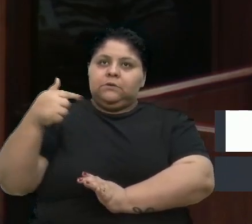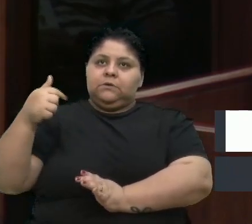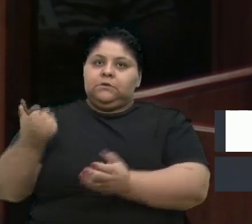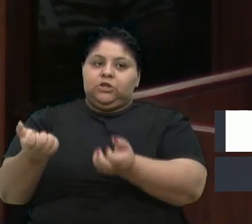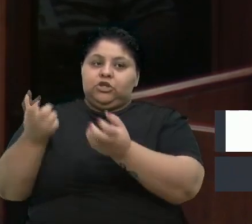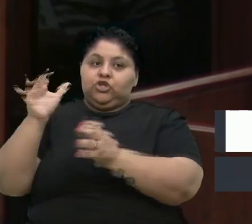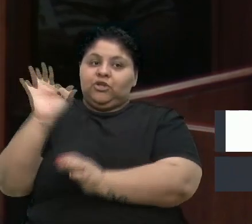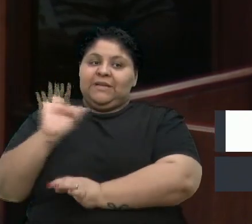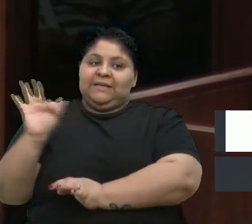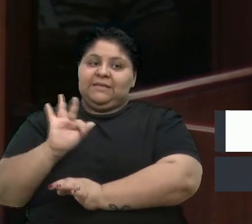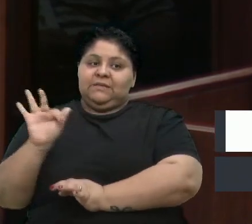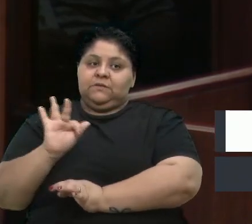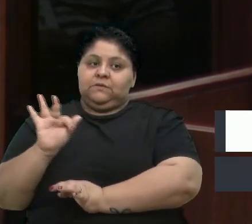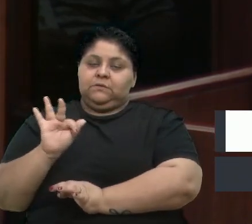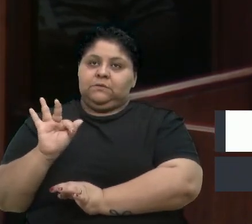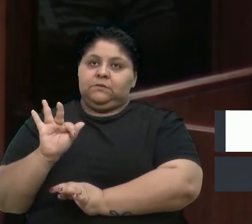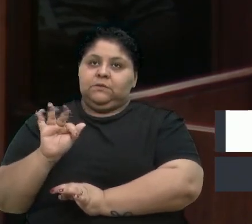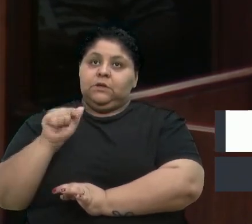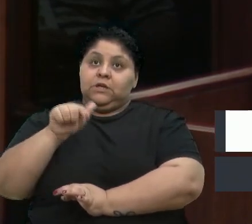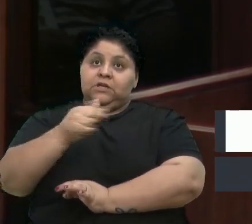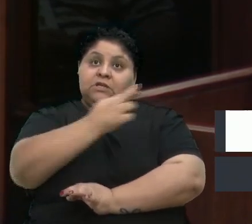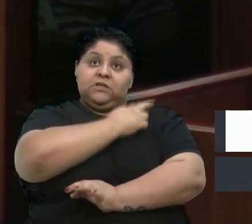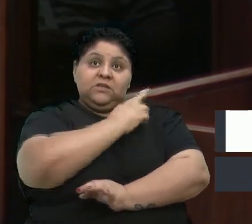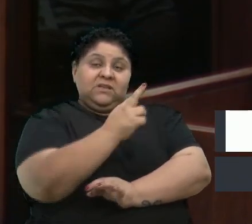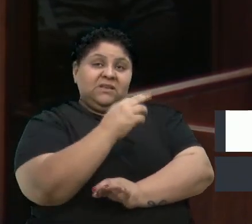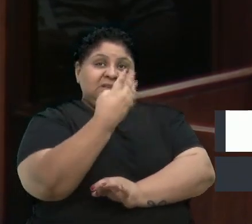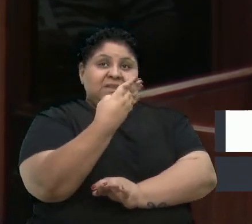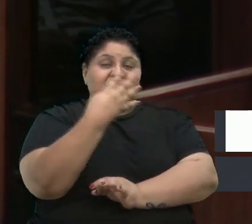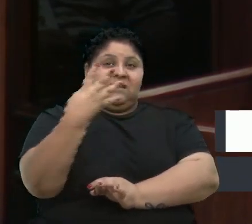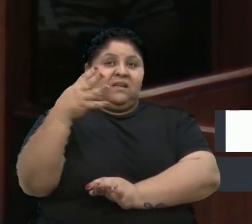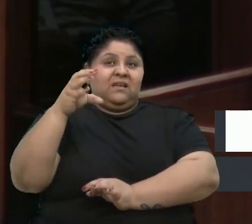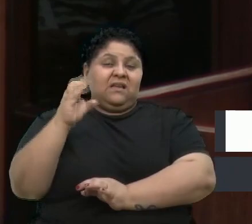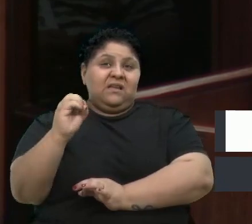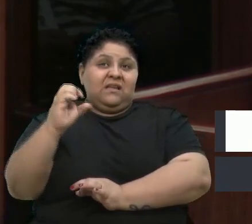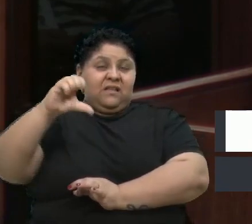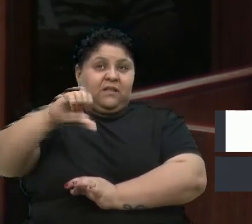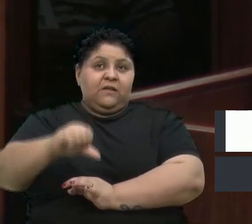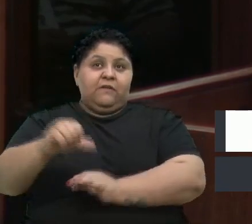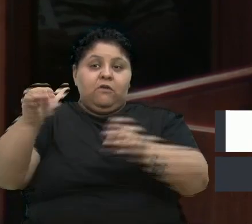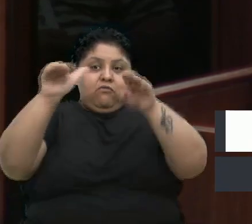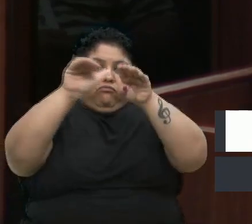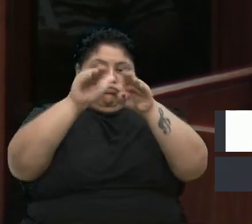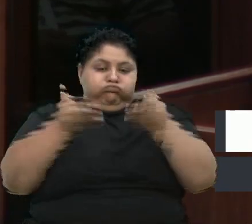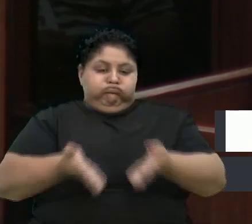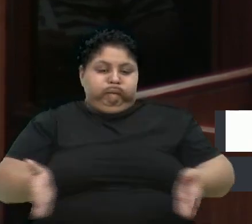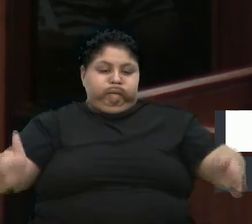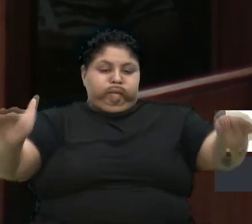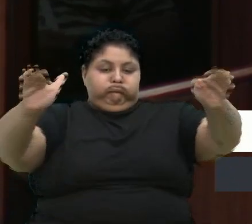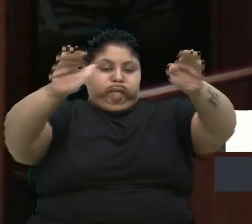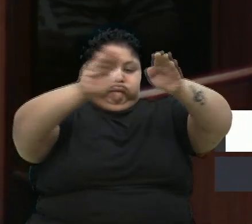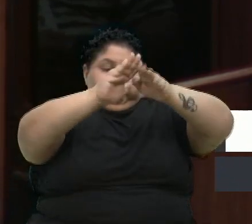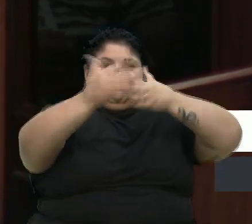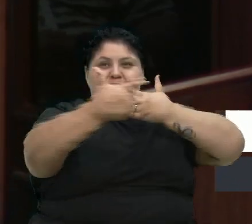peso. Isso representa 449 containers de papel de